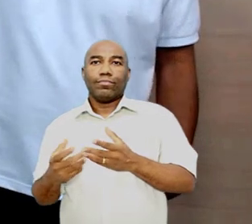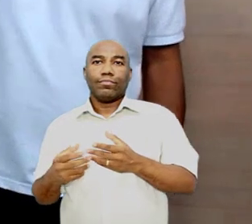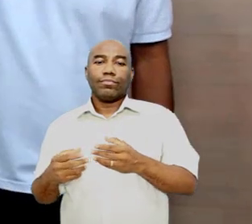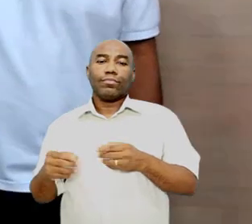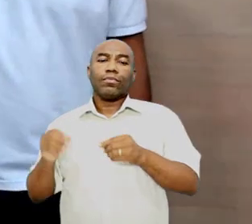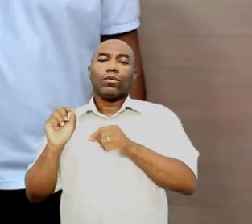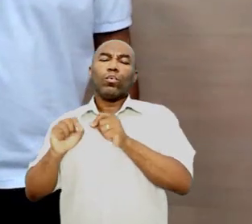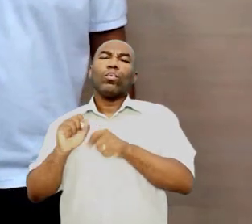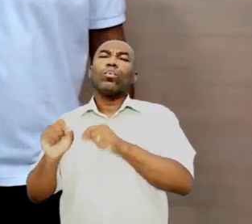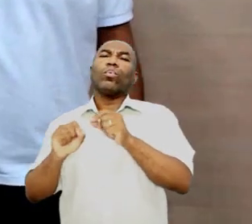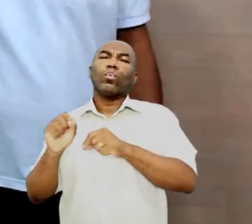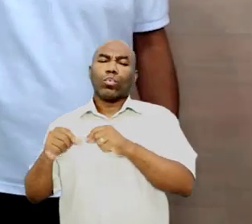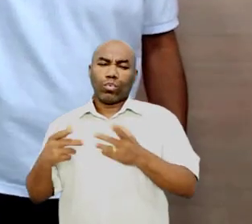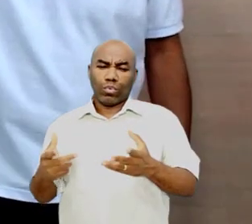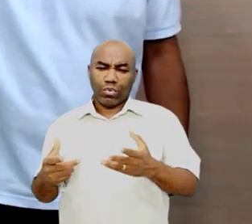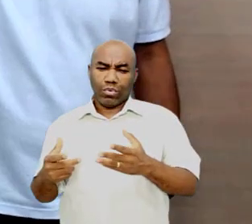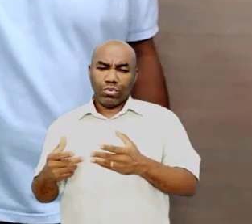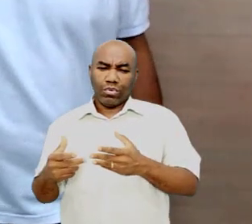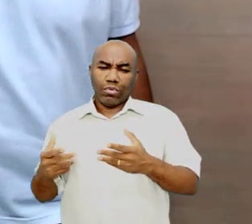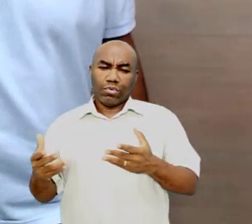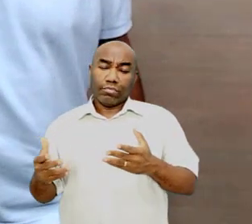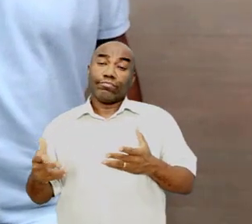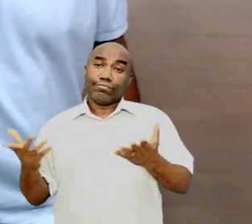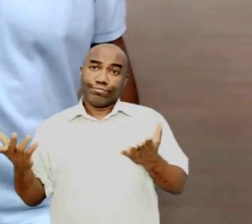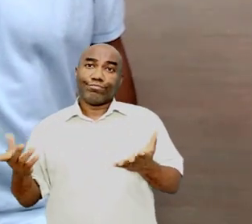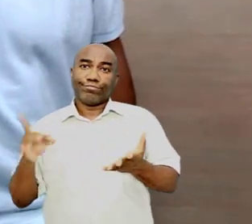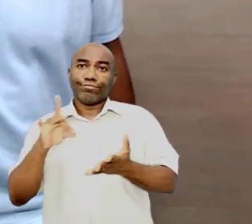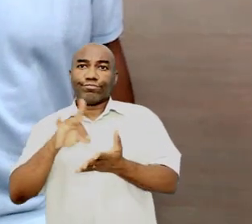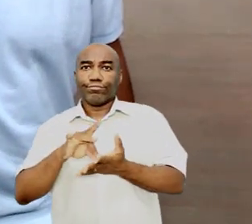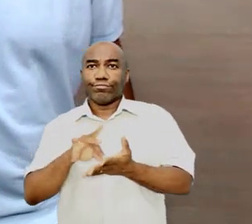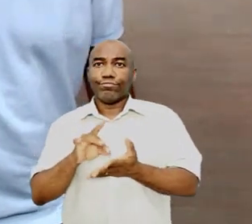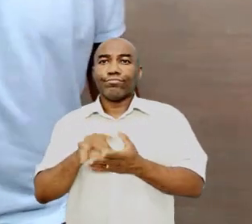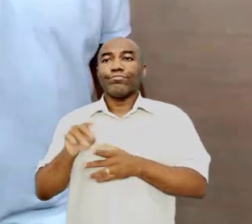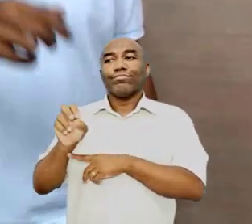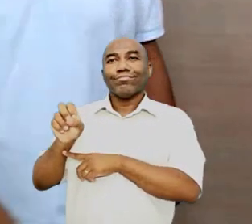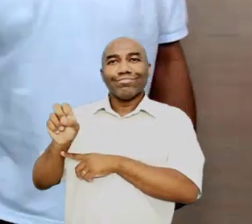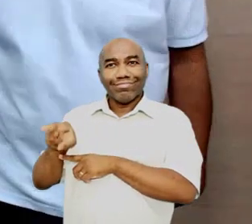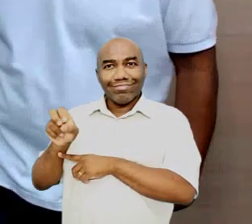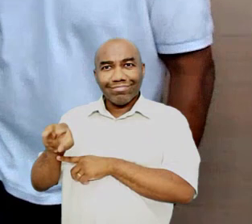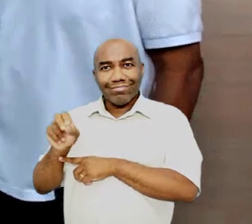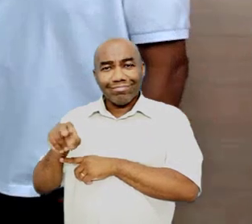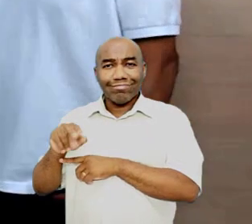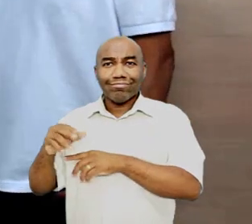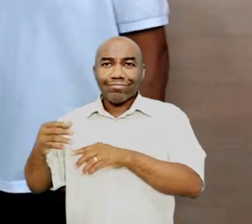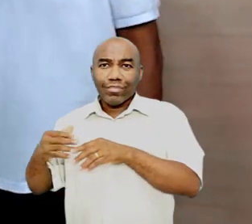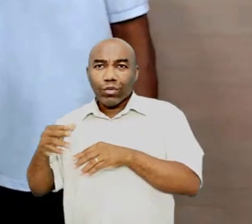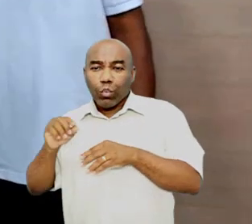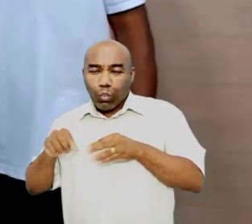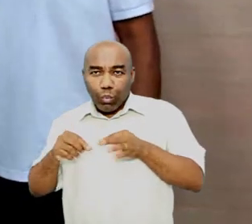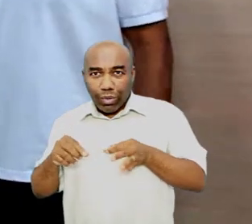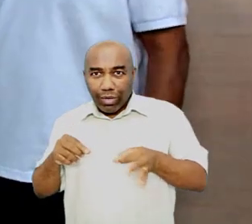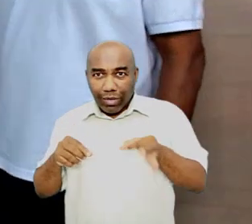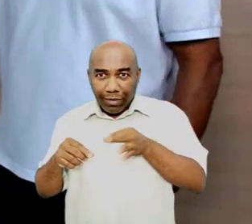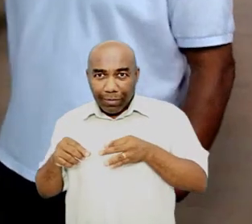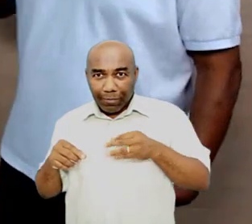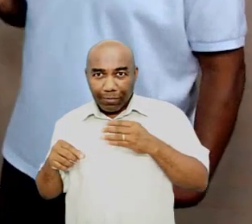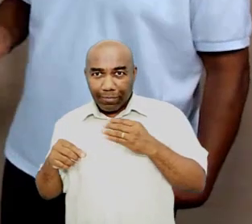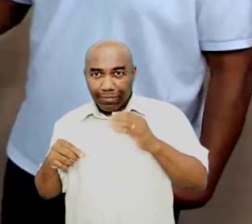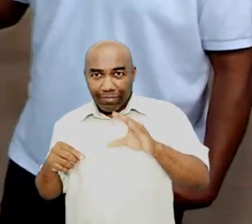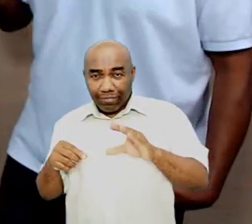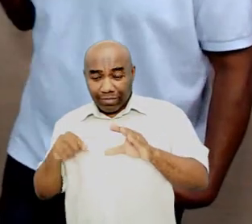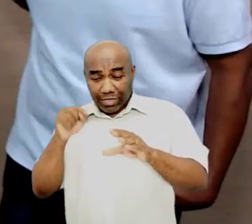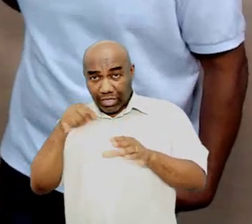Professor, essa linguagem é louca. Resume tudo. Roubou da sua célula. Pronto. Então,